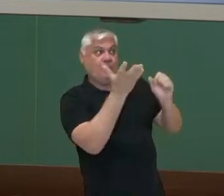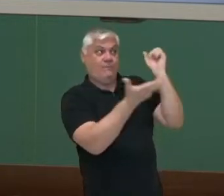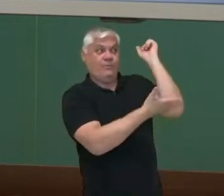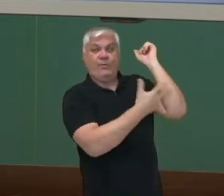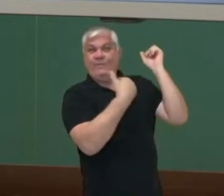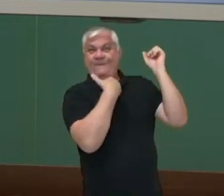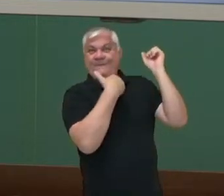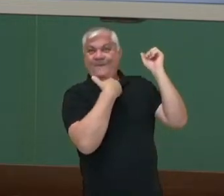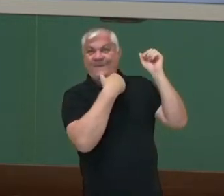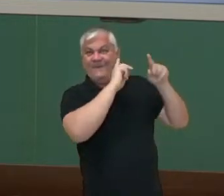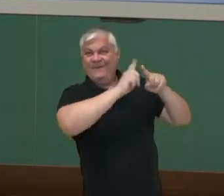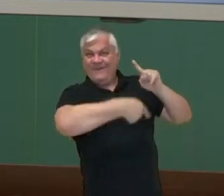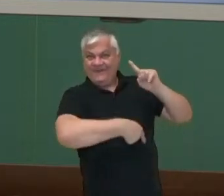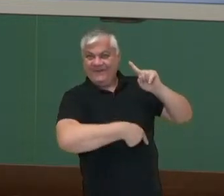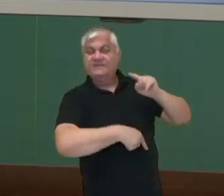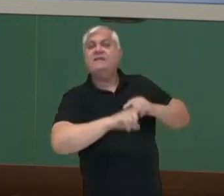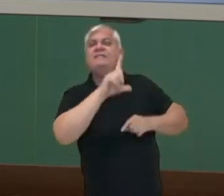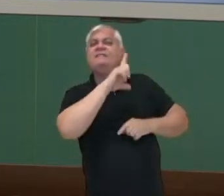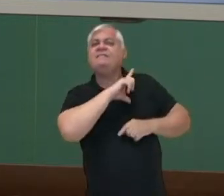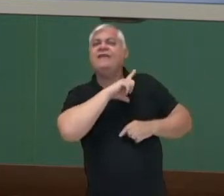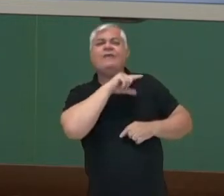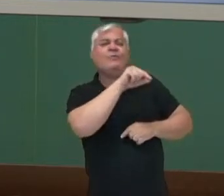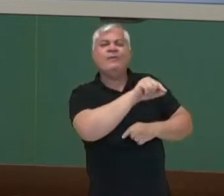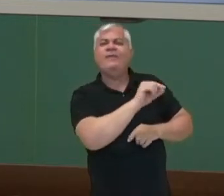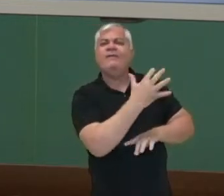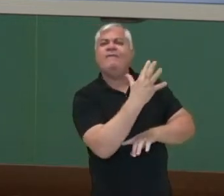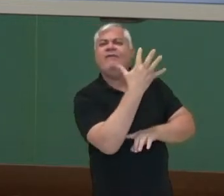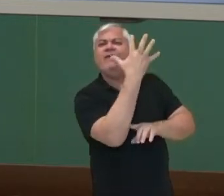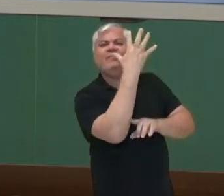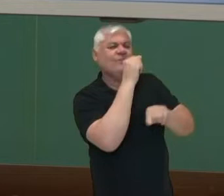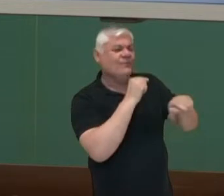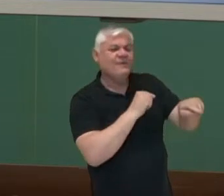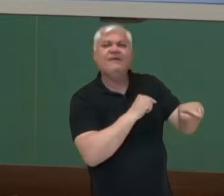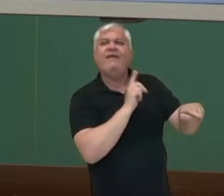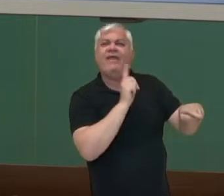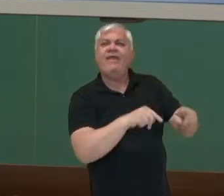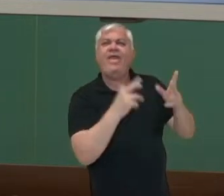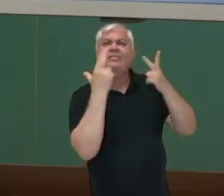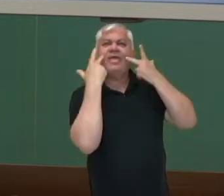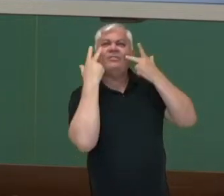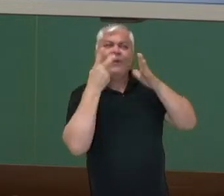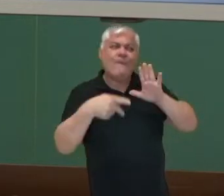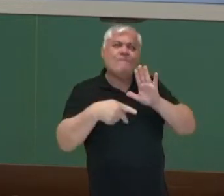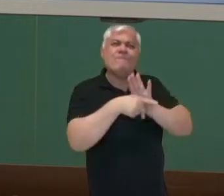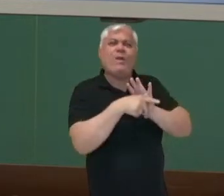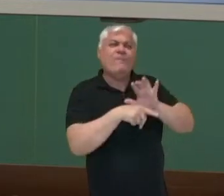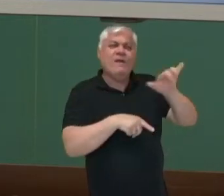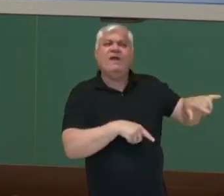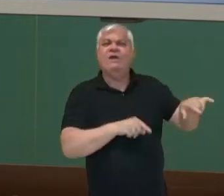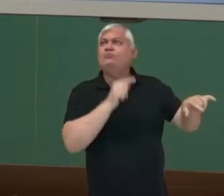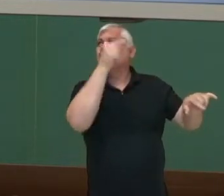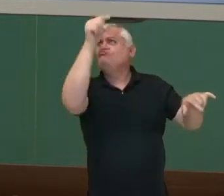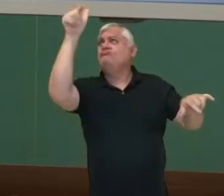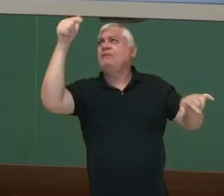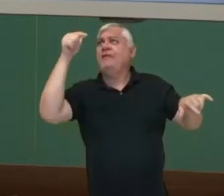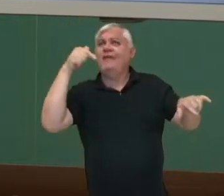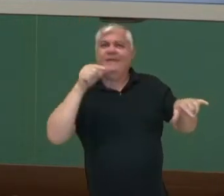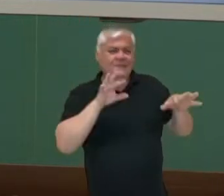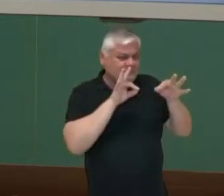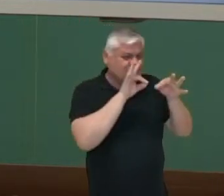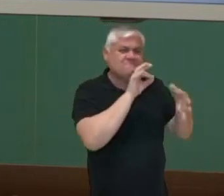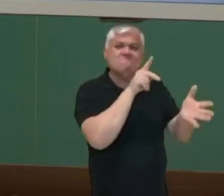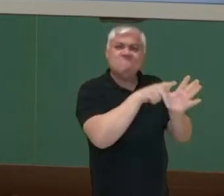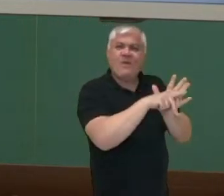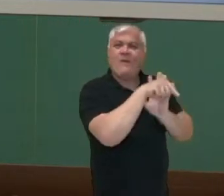né? Se tem a presença de algum tipo de vegetação que você sabe que é natural desta região onde você está. Então são